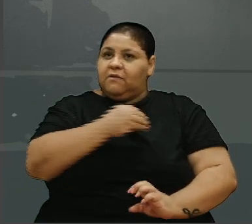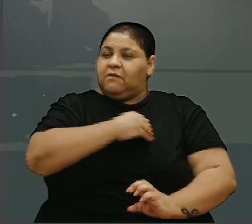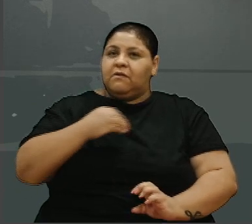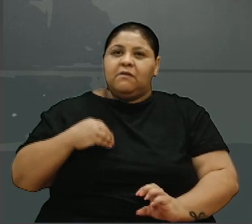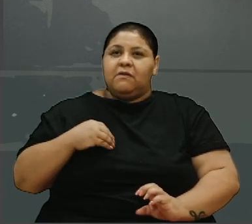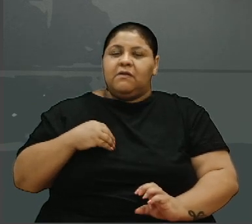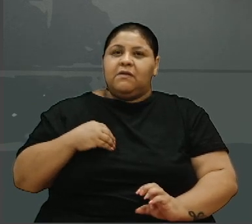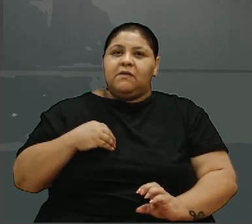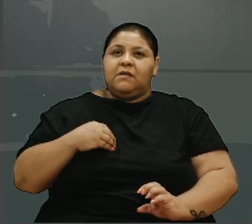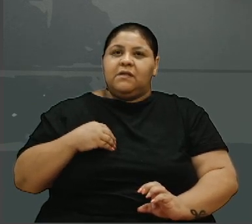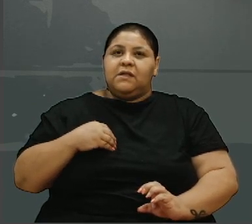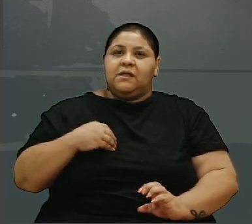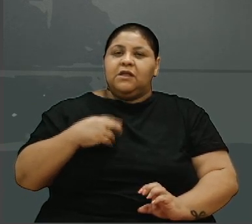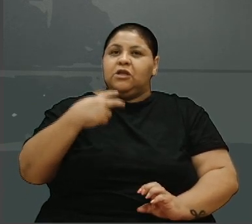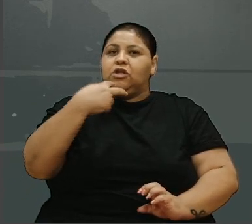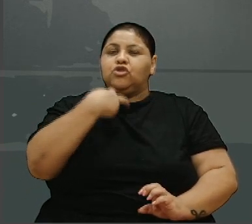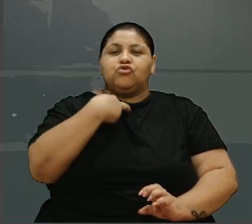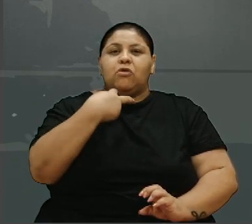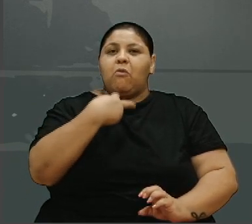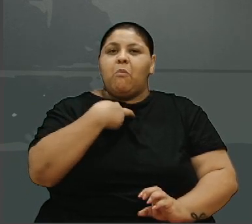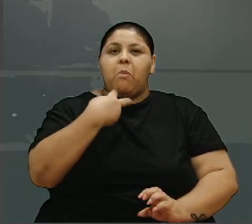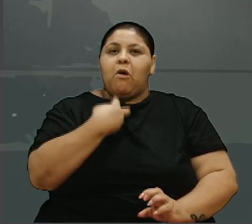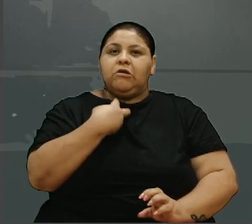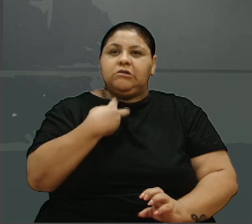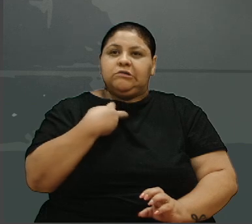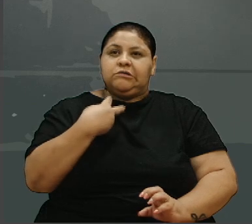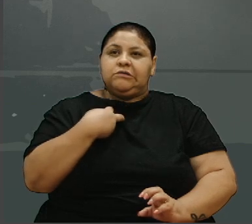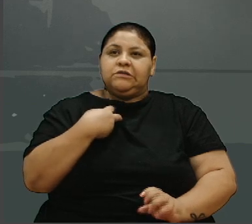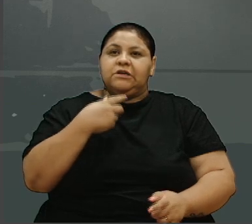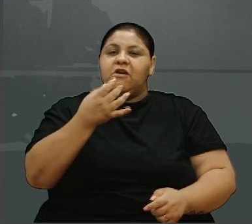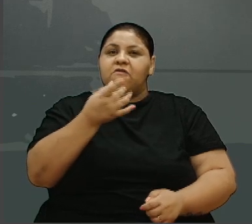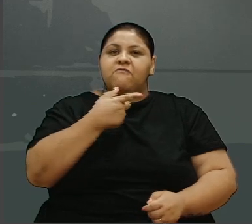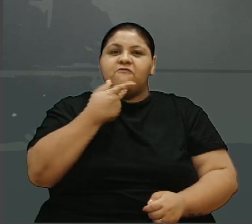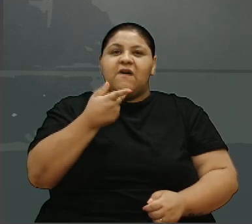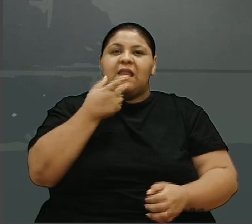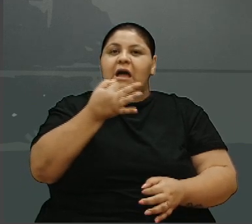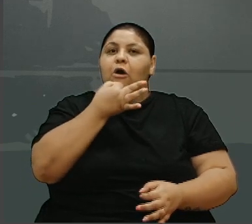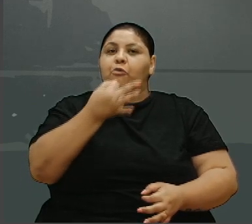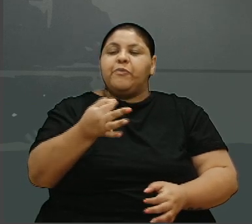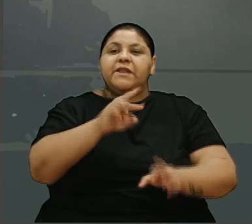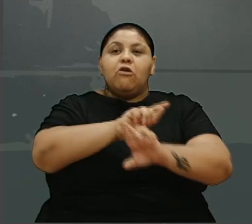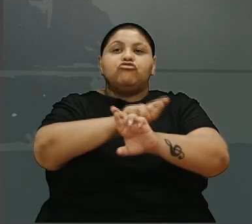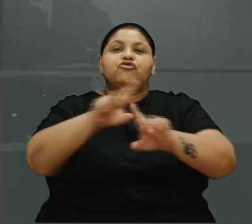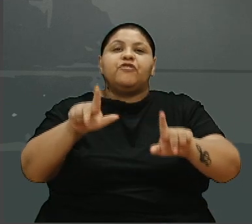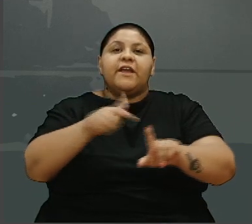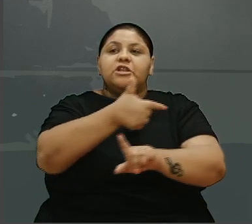contradizer o outro, e muito menos as instituições de saúde, né?